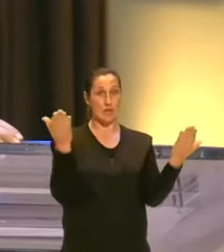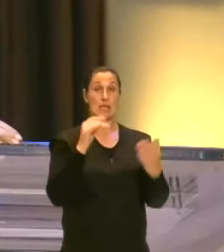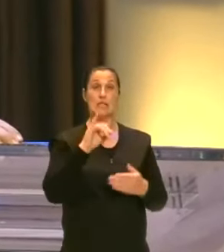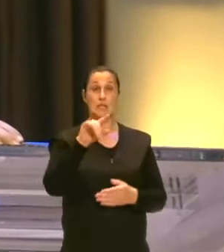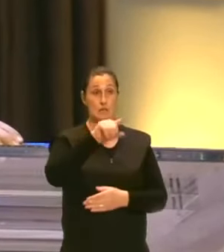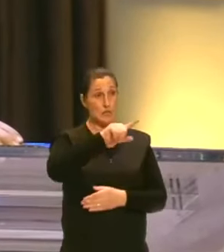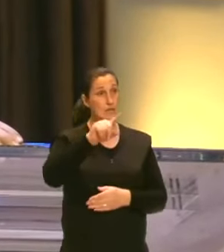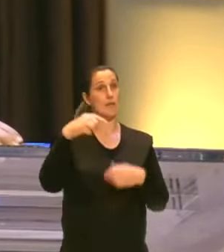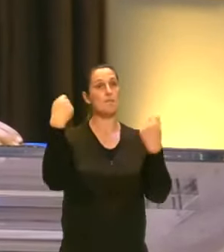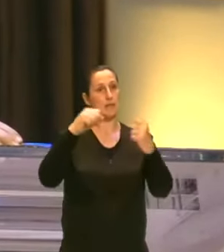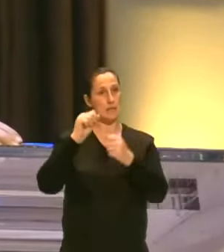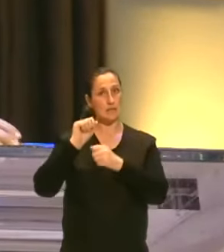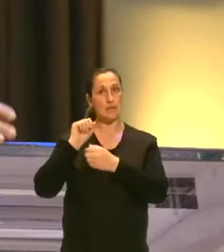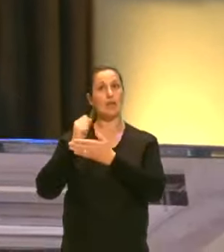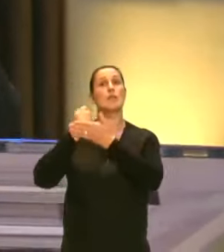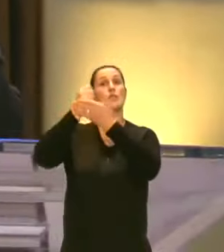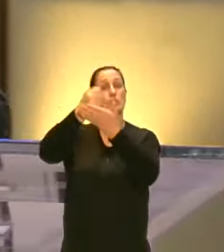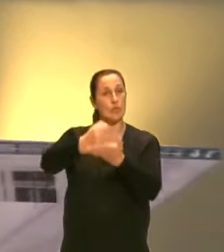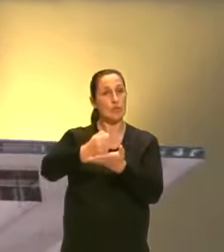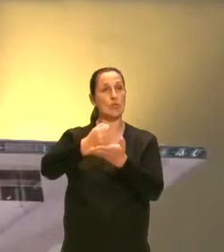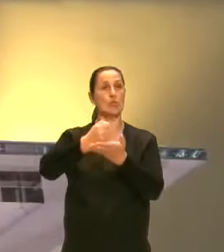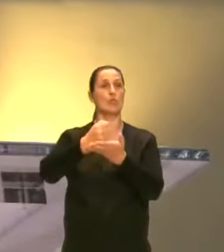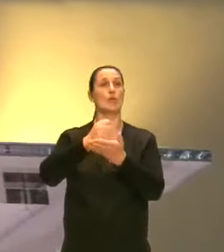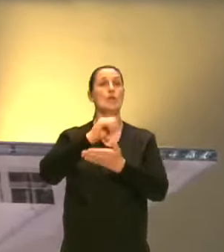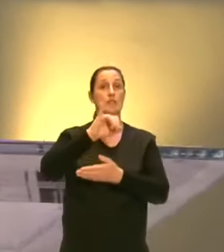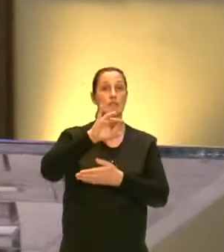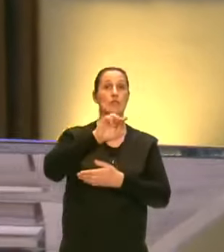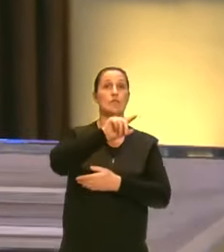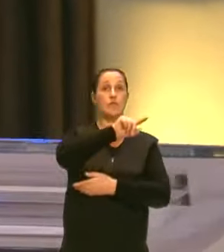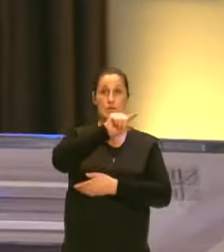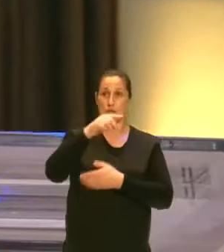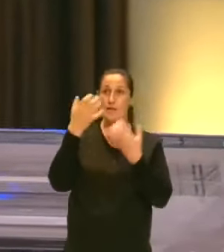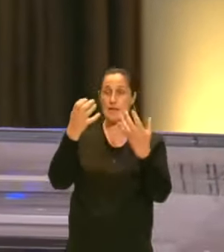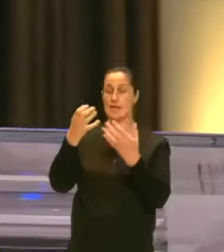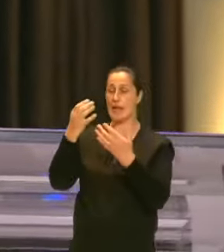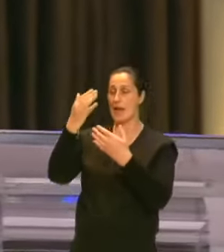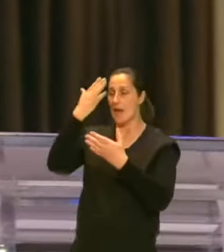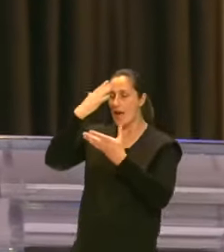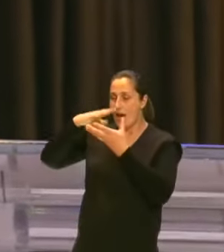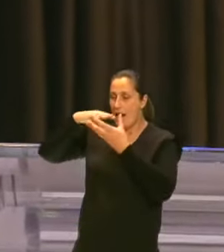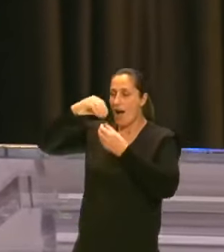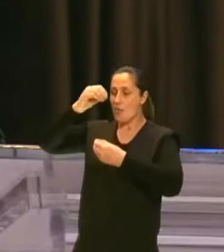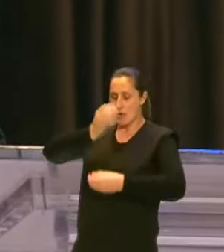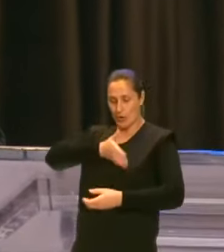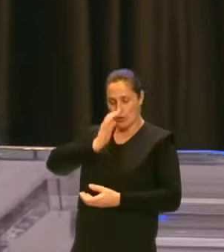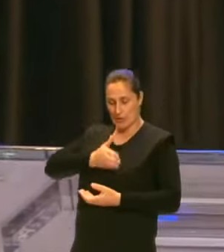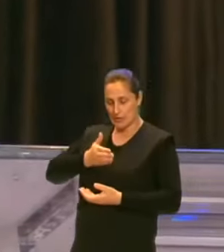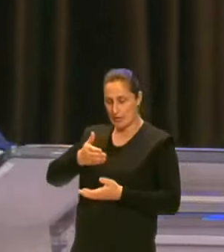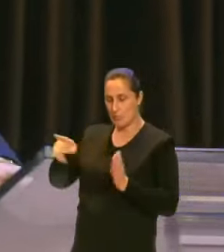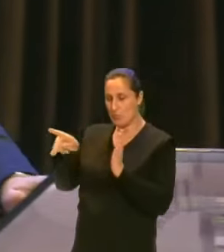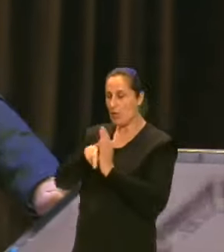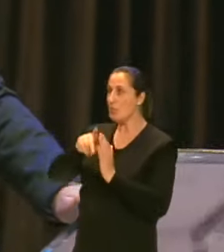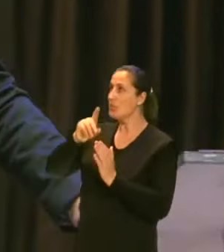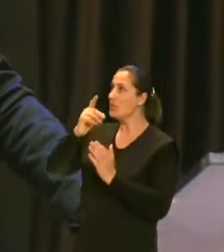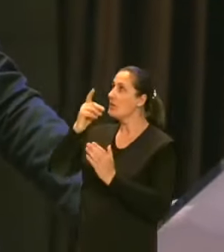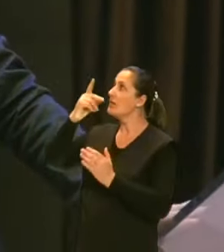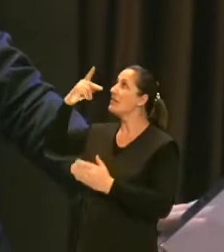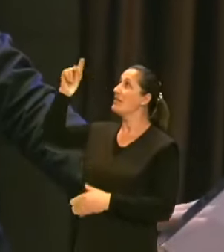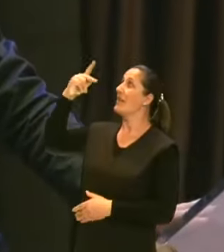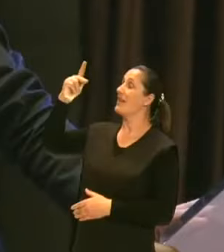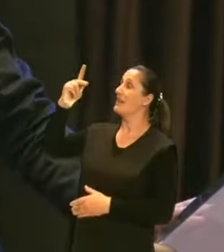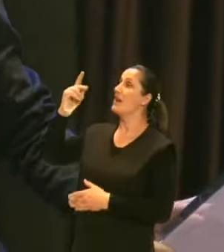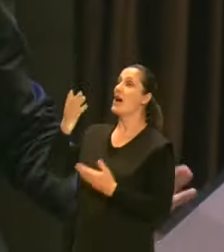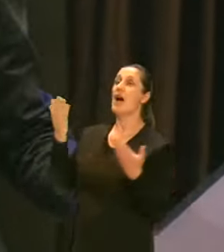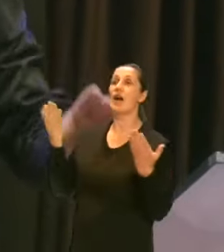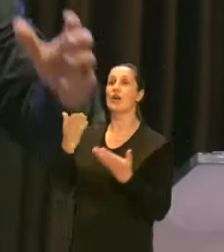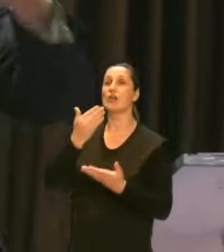você precisa desse socorro, se você quer elevar os olhos da tua alma, do coração para Deus, eu quero te convidar a ficar de pé no seu